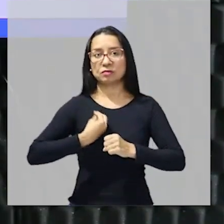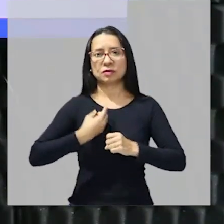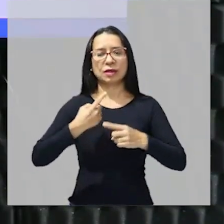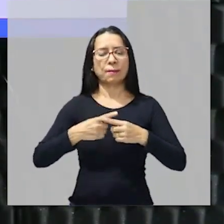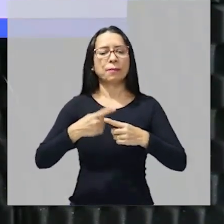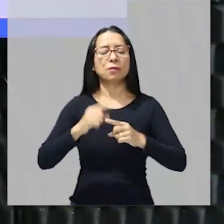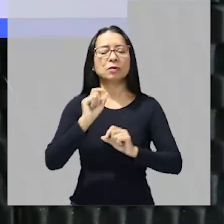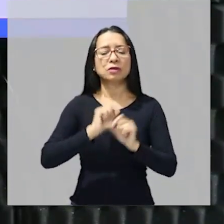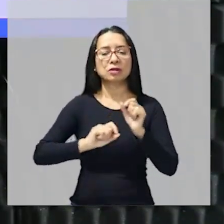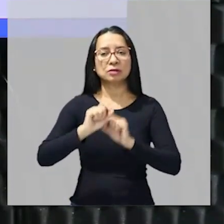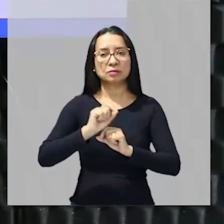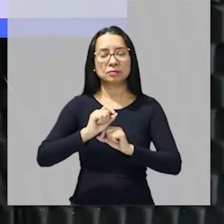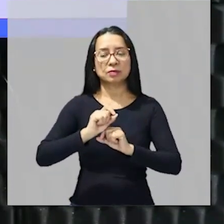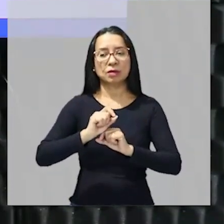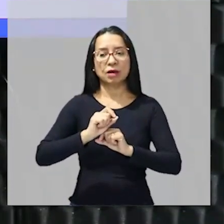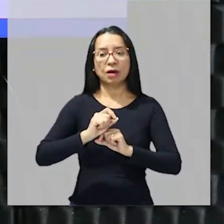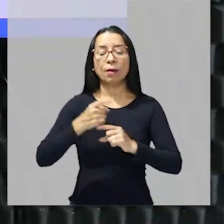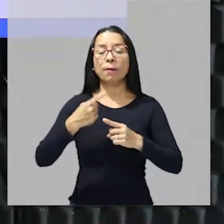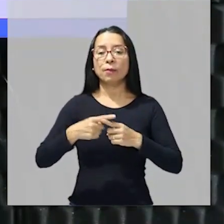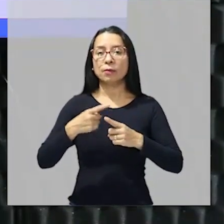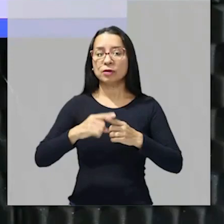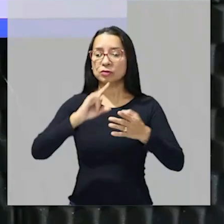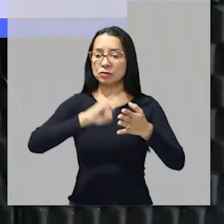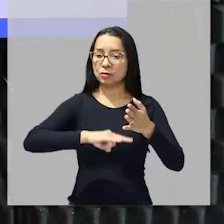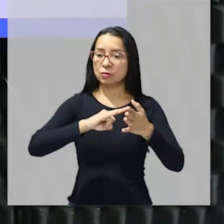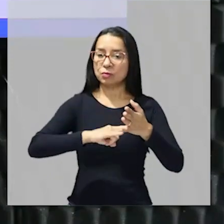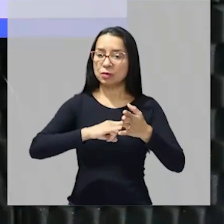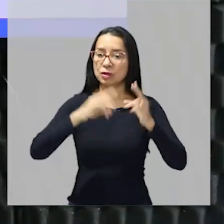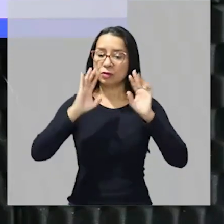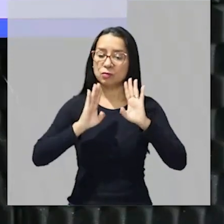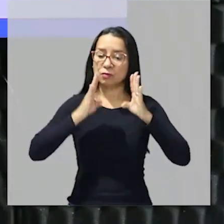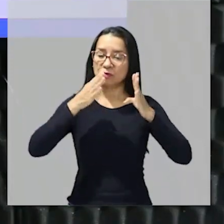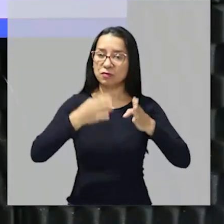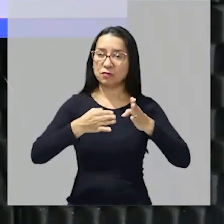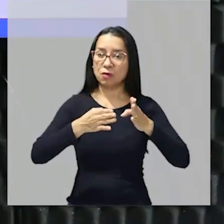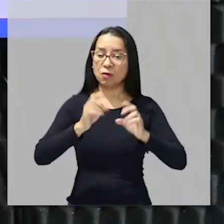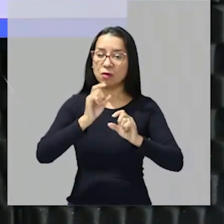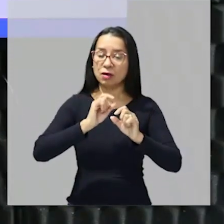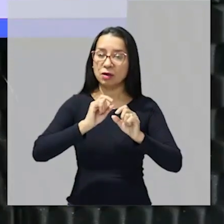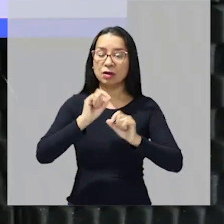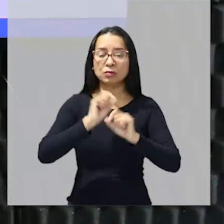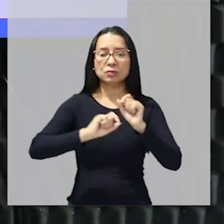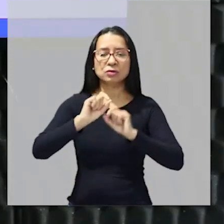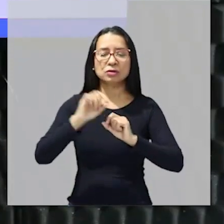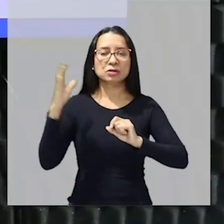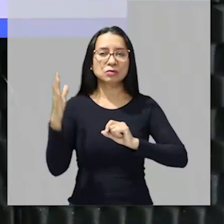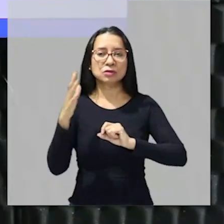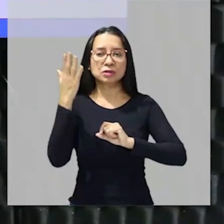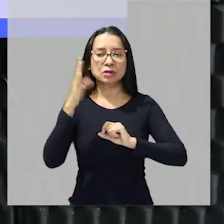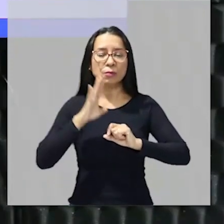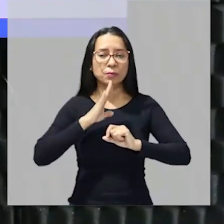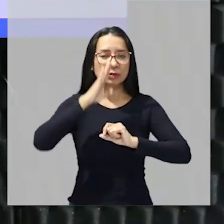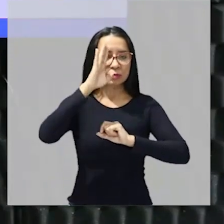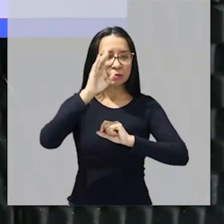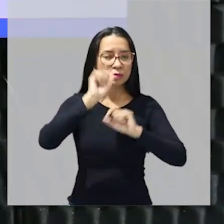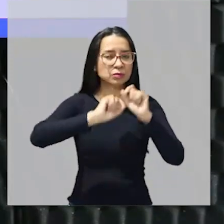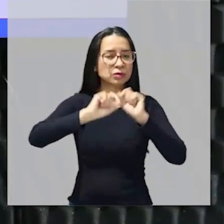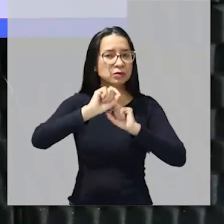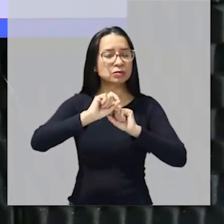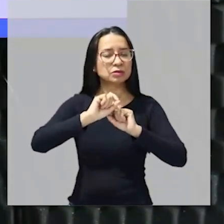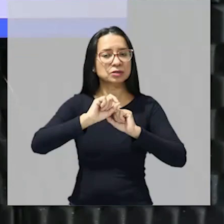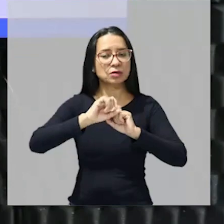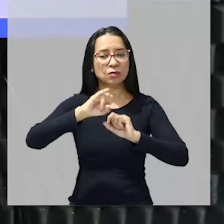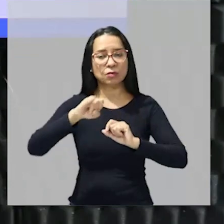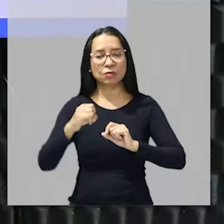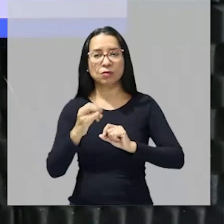esse documento, ele está de olho no que aconteceu, principalmente durante a Segunda Guerra Mundial, com os judeus e até